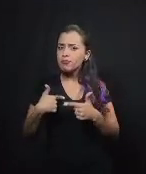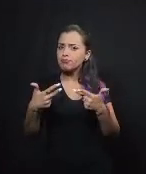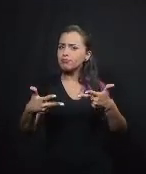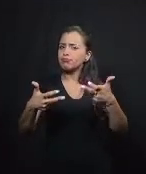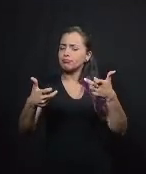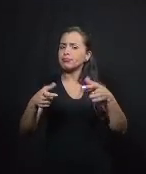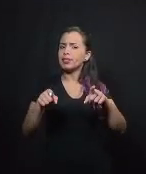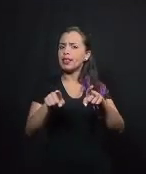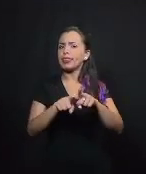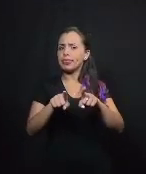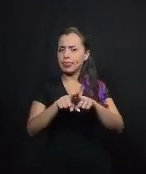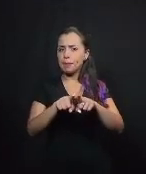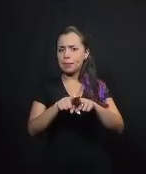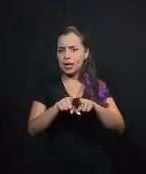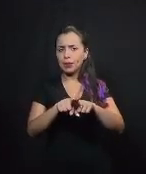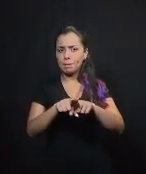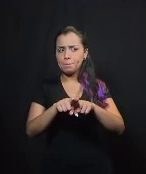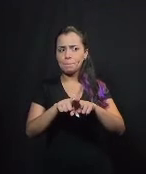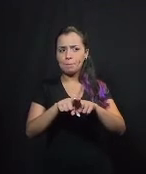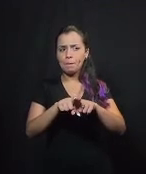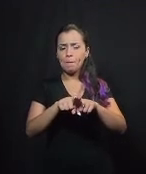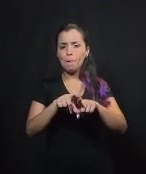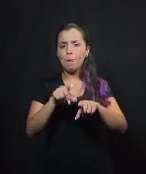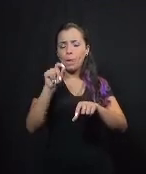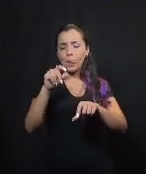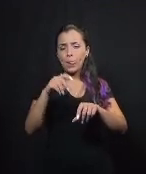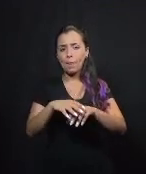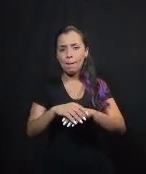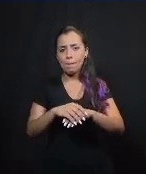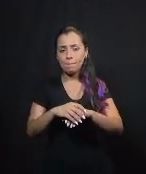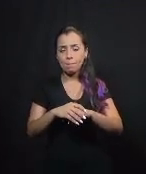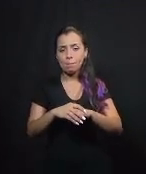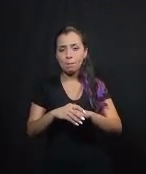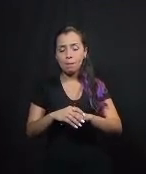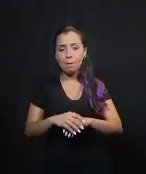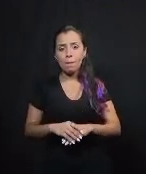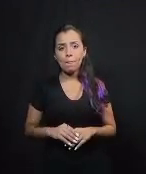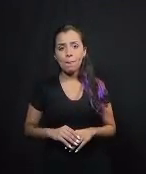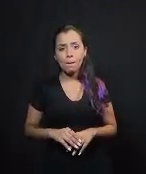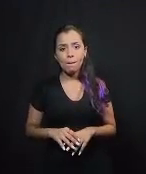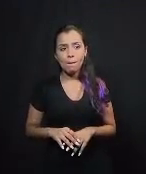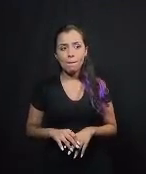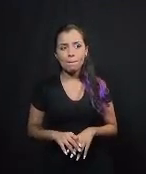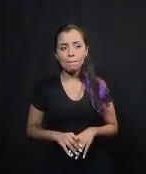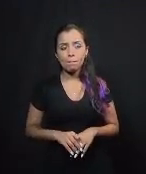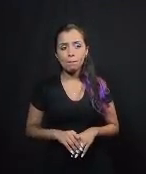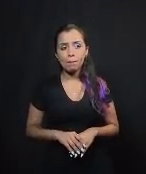ao lado dessa coisa que o pessoal está pensando, é o fato que a